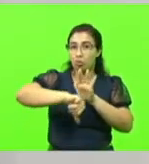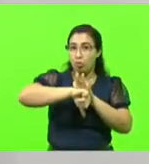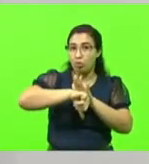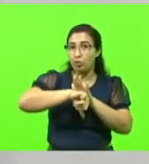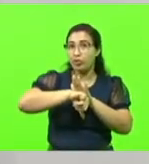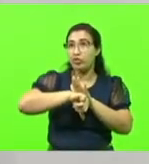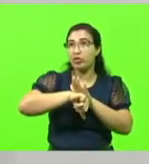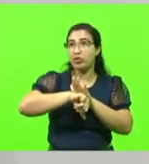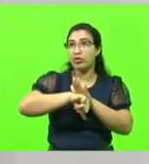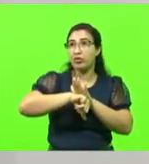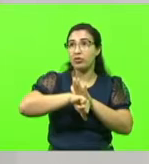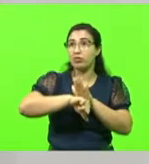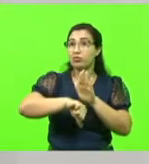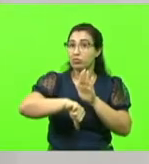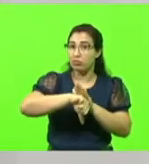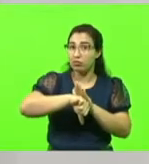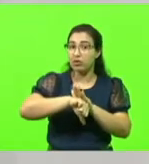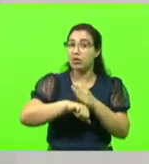crime,